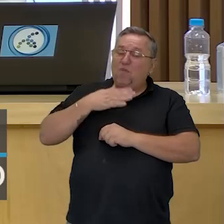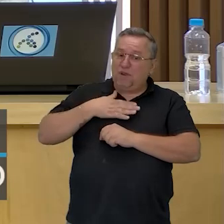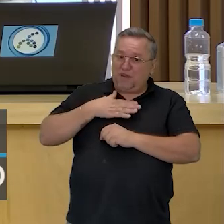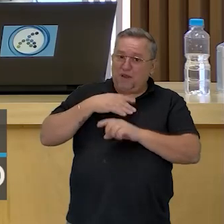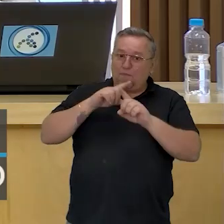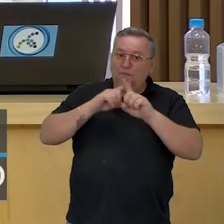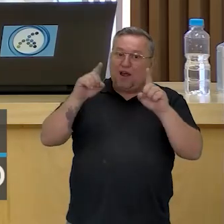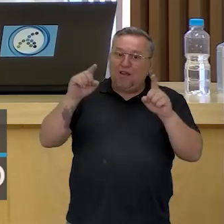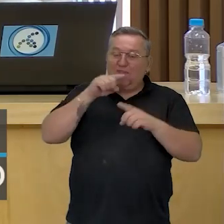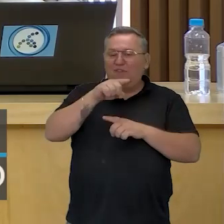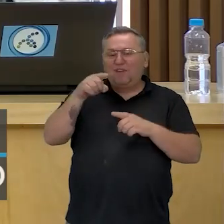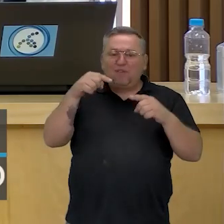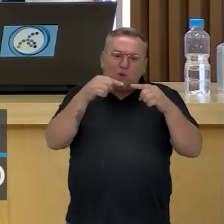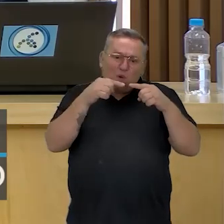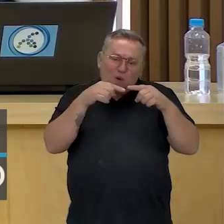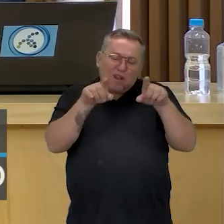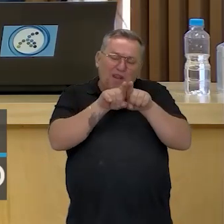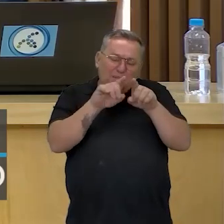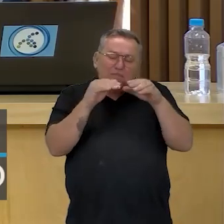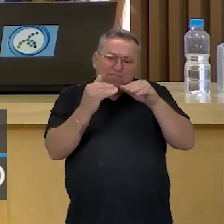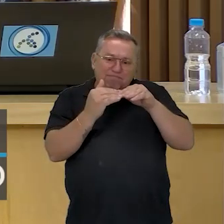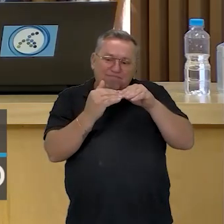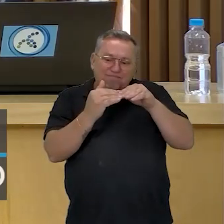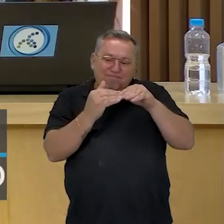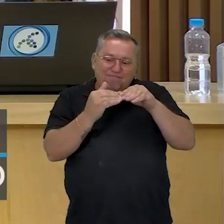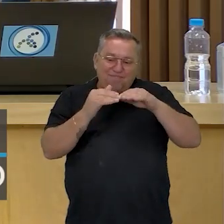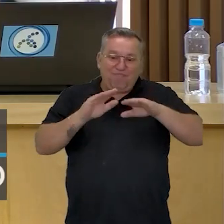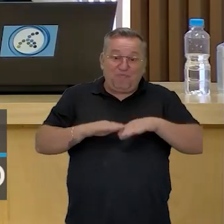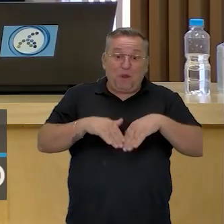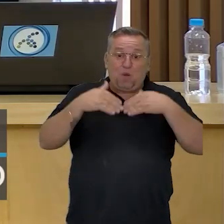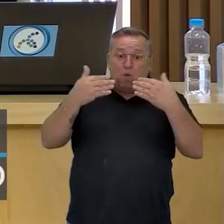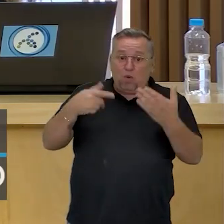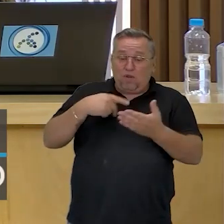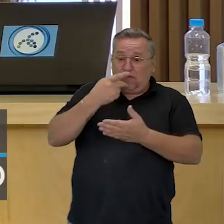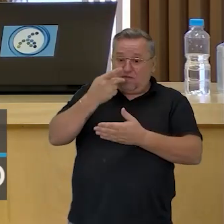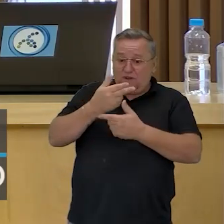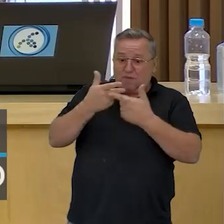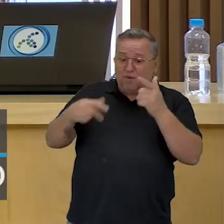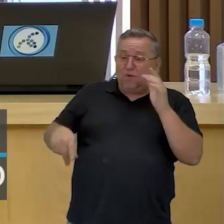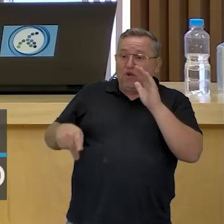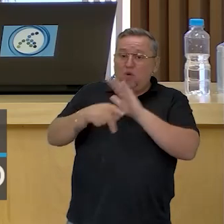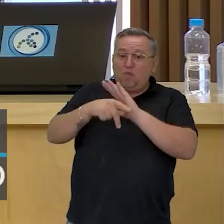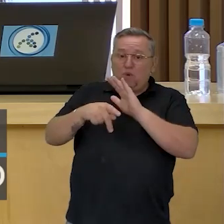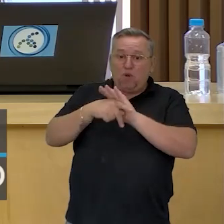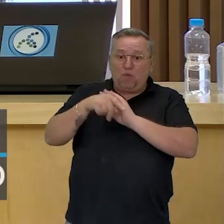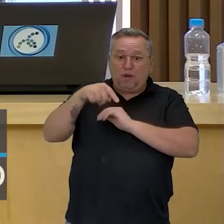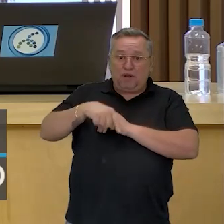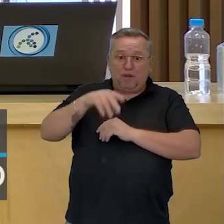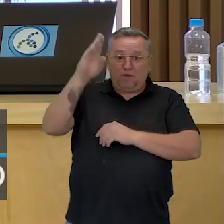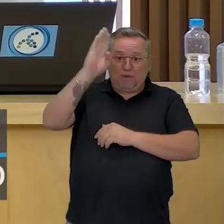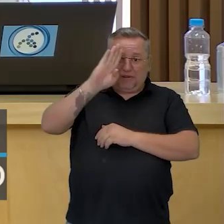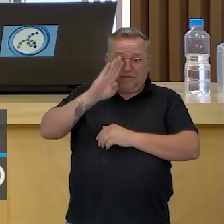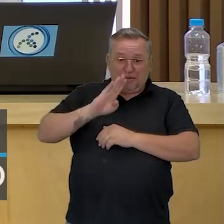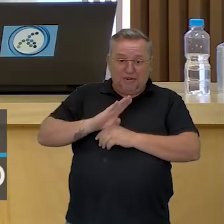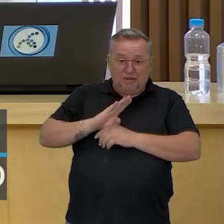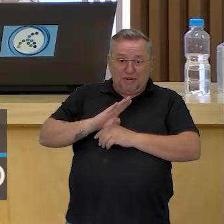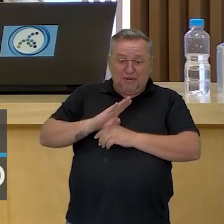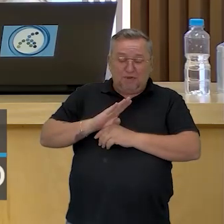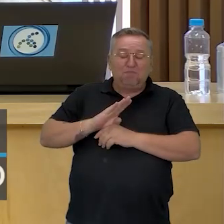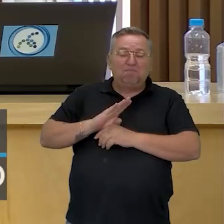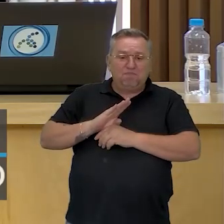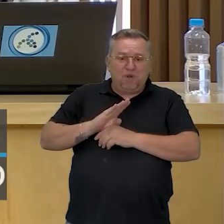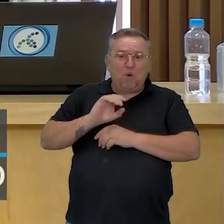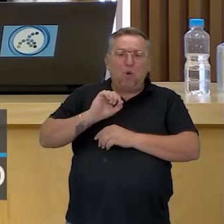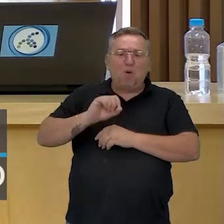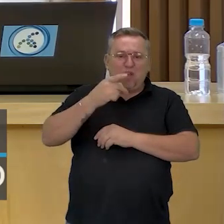talvez vocês concordem aí. Olha, quando a gente diz assim, uma característica que faz do brasileiro o brasileiro, sabe o